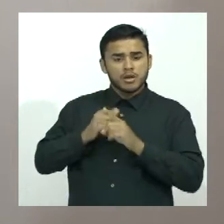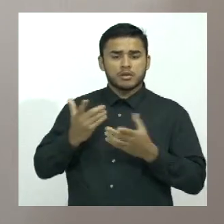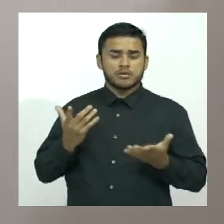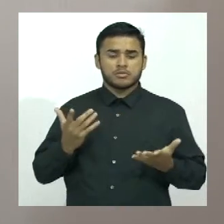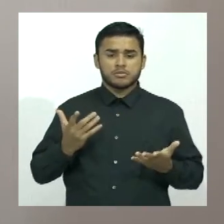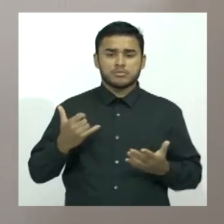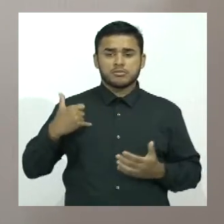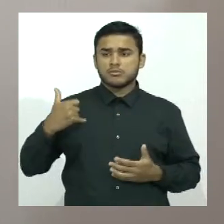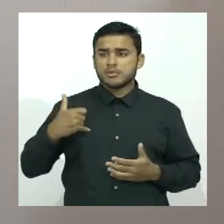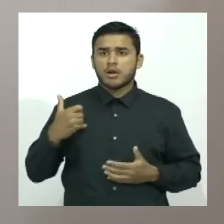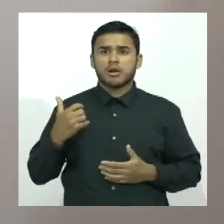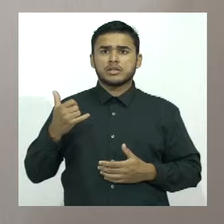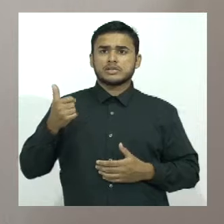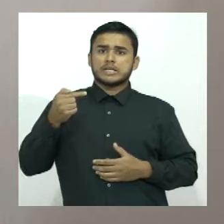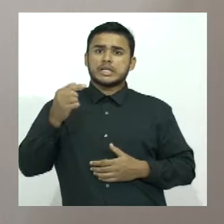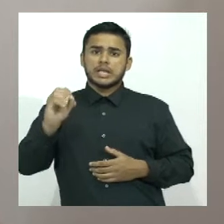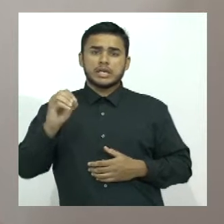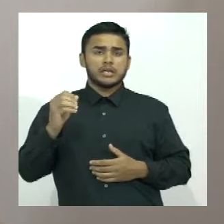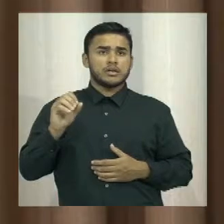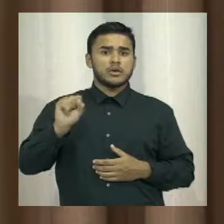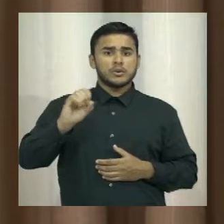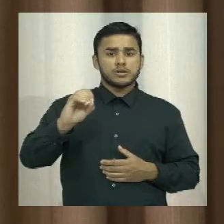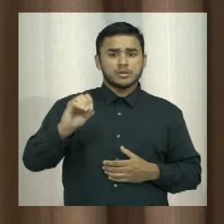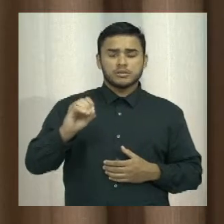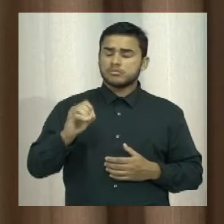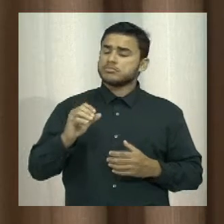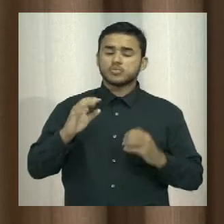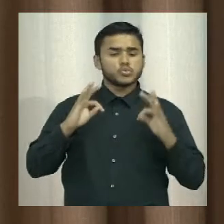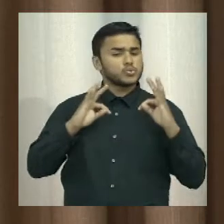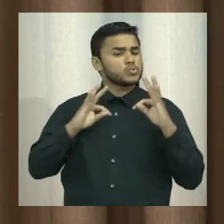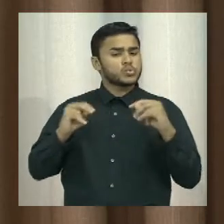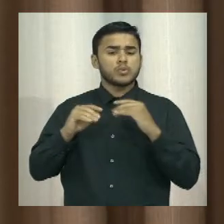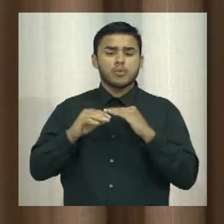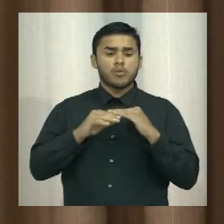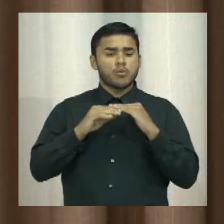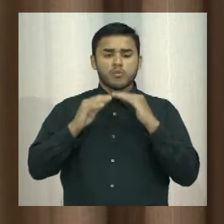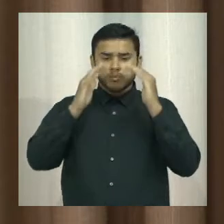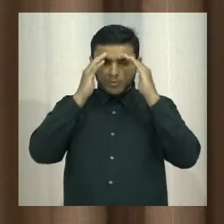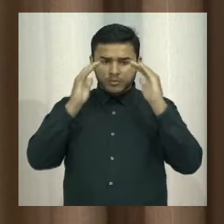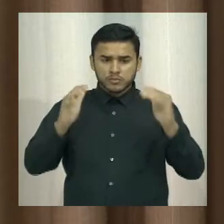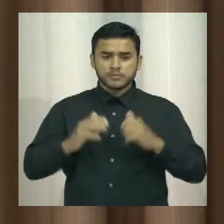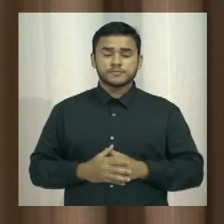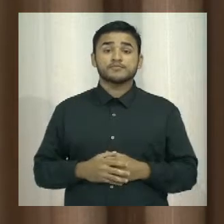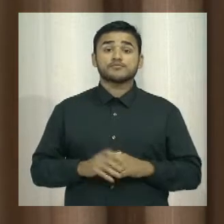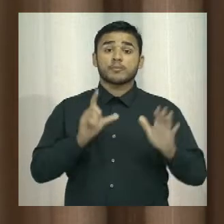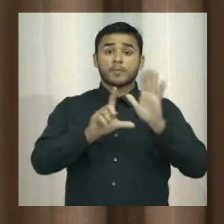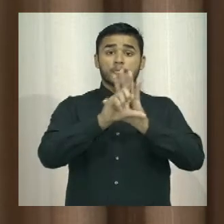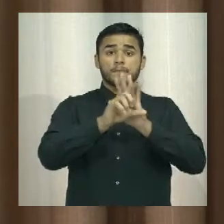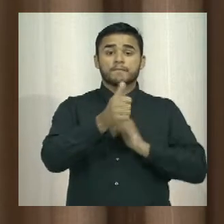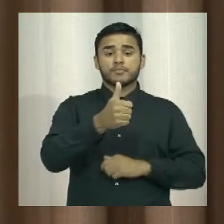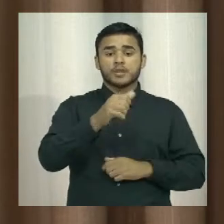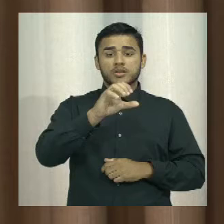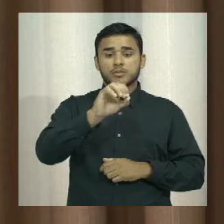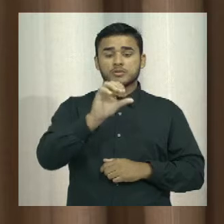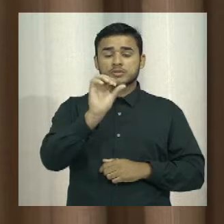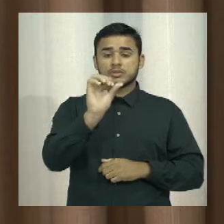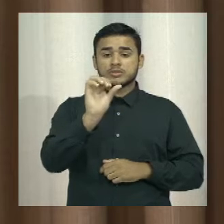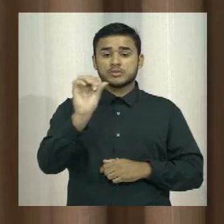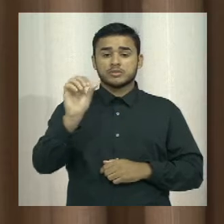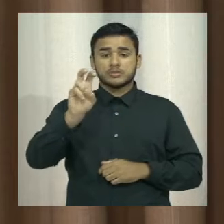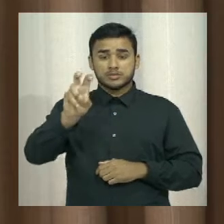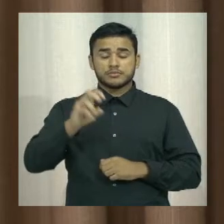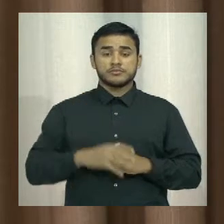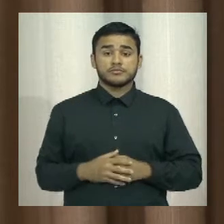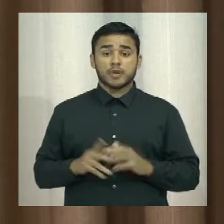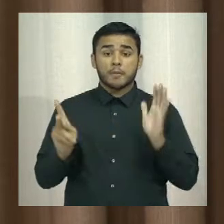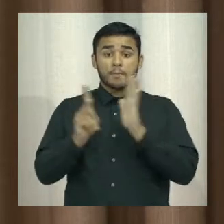de 60, 70 anos merece respeito. Como vimos, a referida lei é a de número 10.665, sancionada